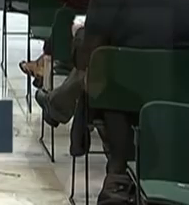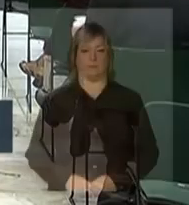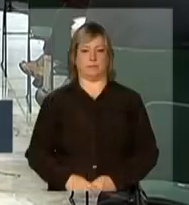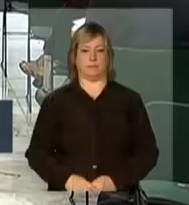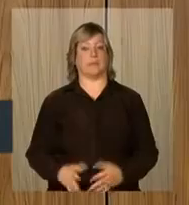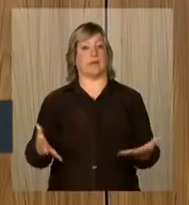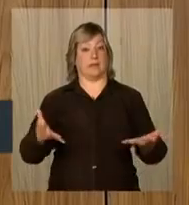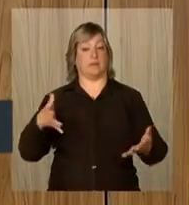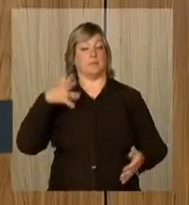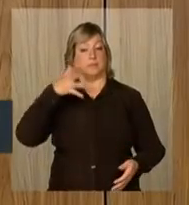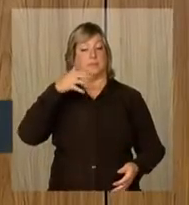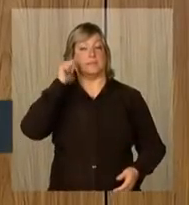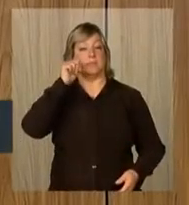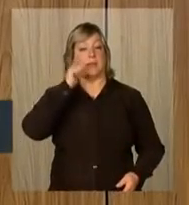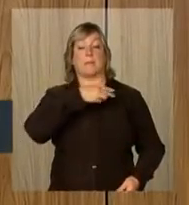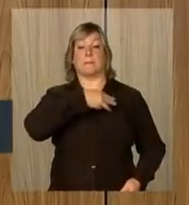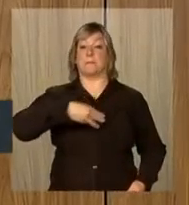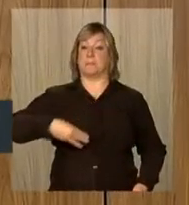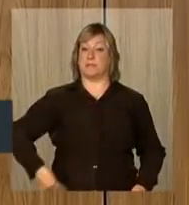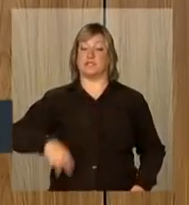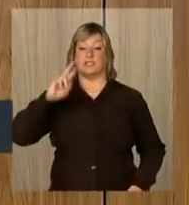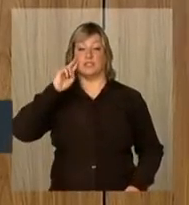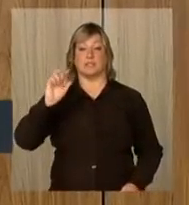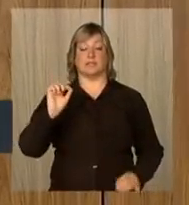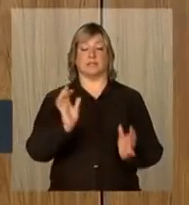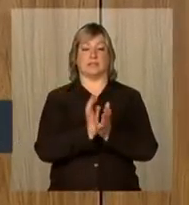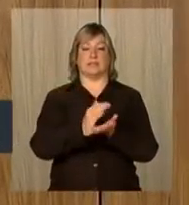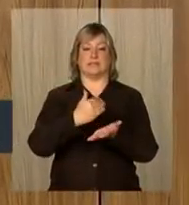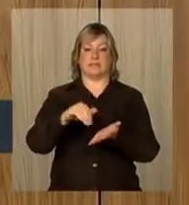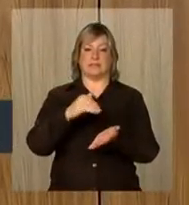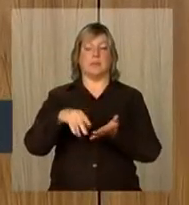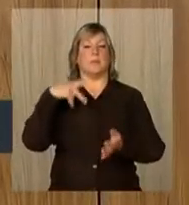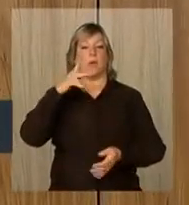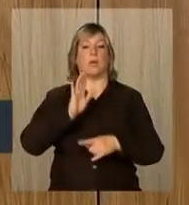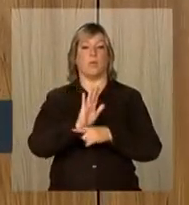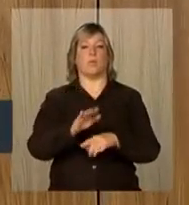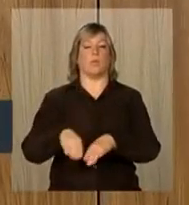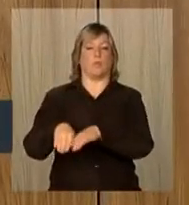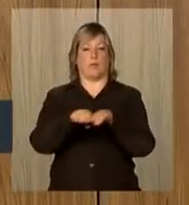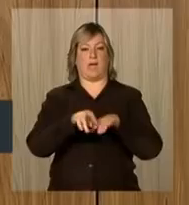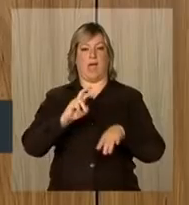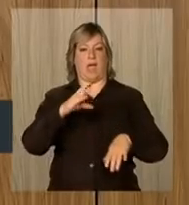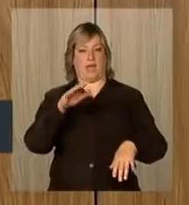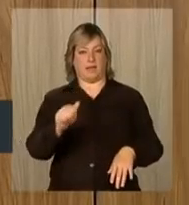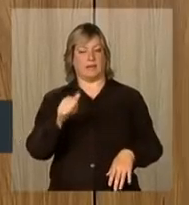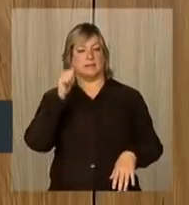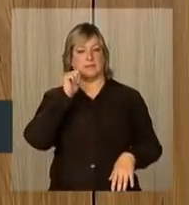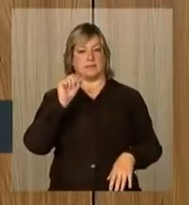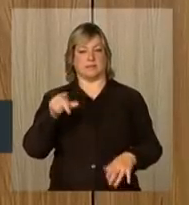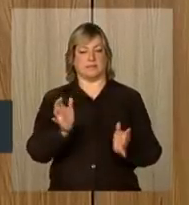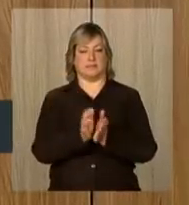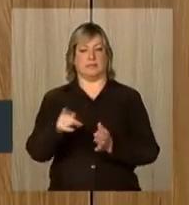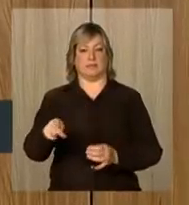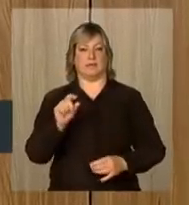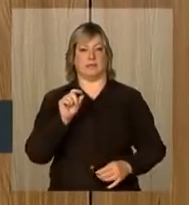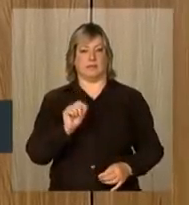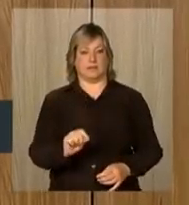Com a palavra a ministra chefe da Secretaria de Políticas de Promoção e Igualdade Racial da Presidência da